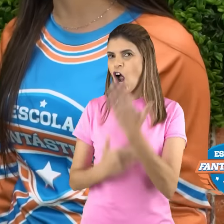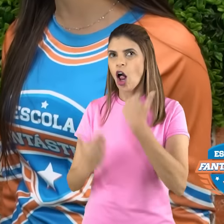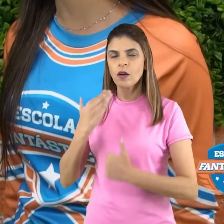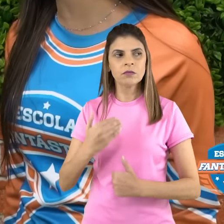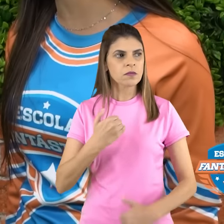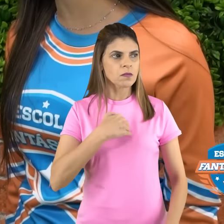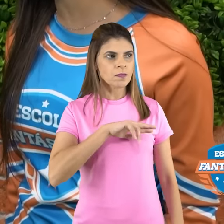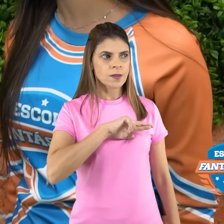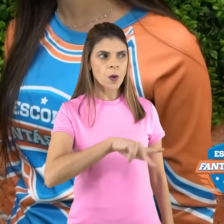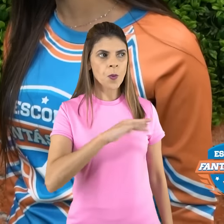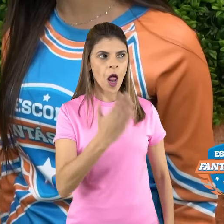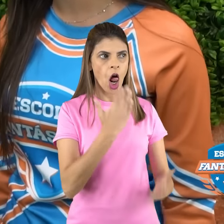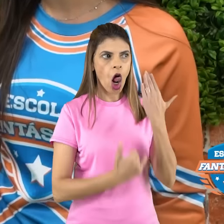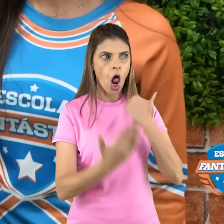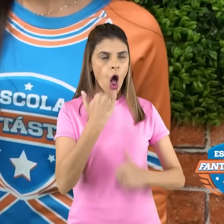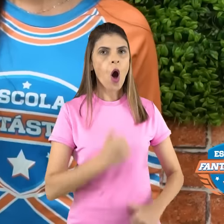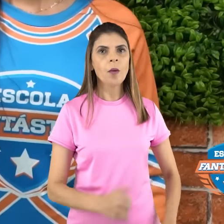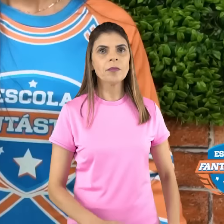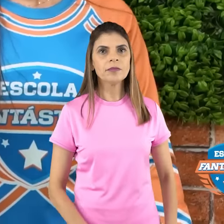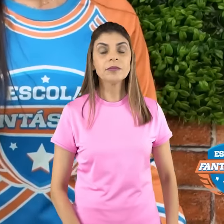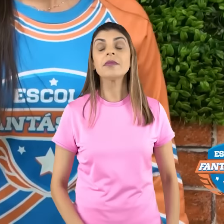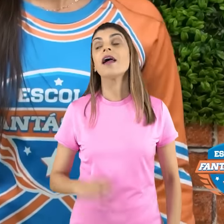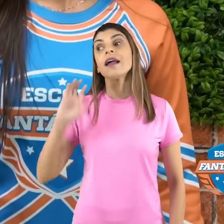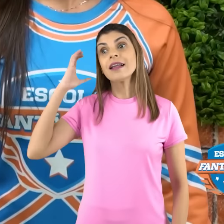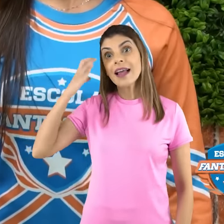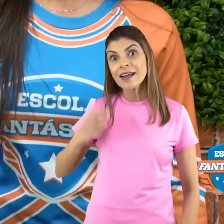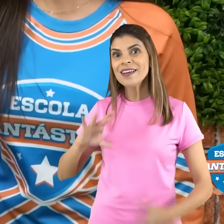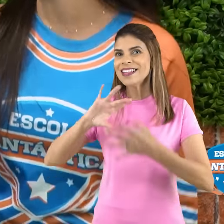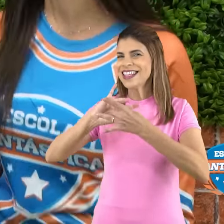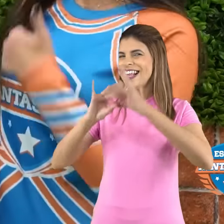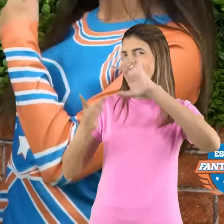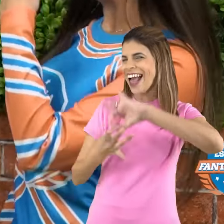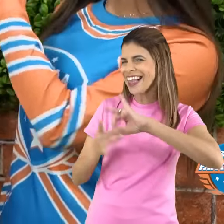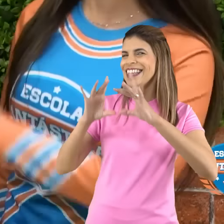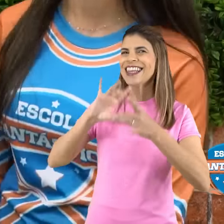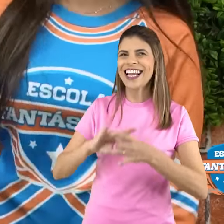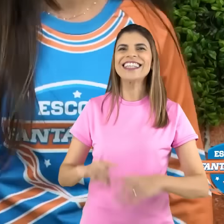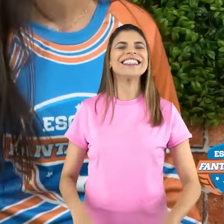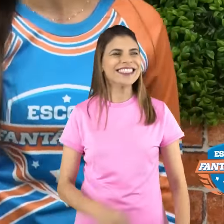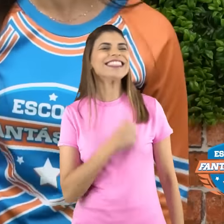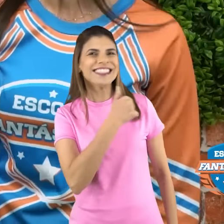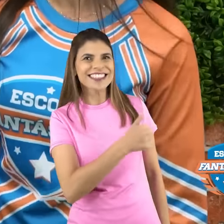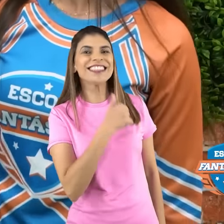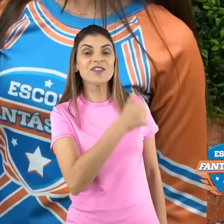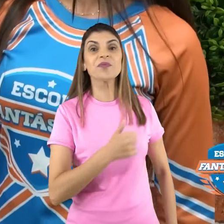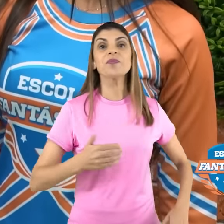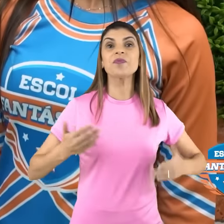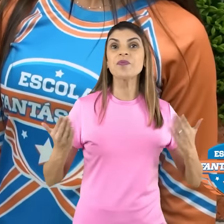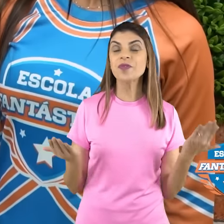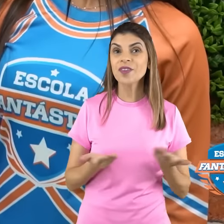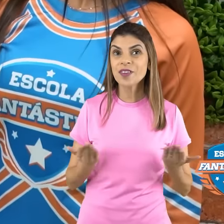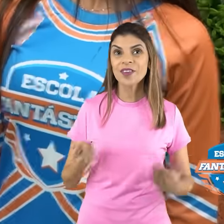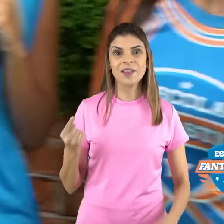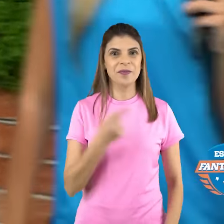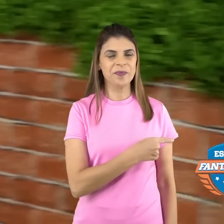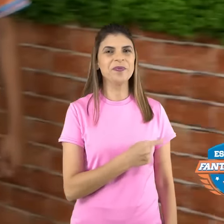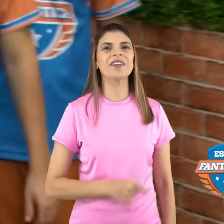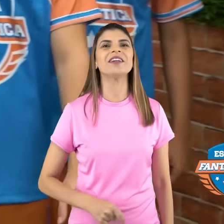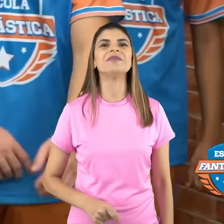Eu não sou comilona, tá? É Camila Atletona. E agora é a vez da